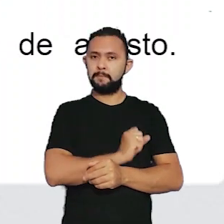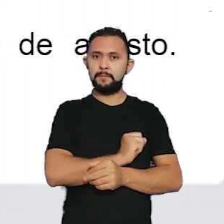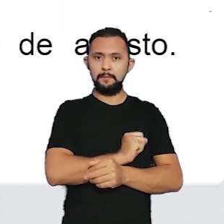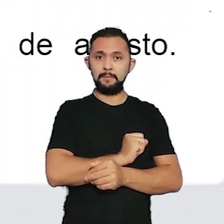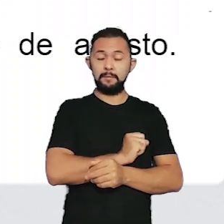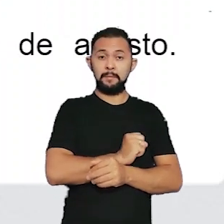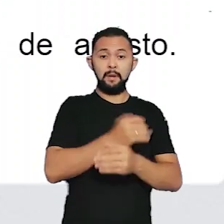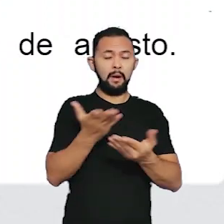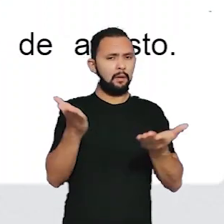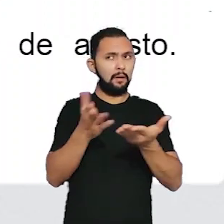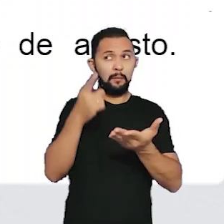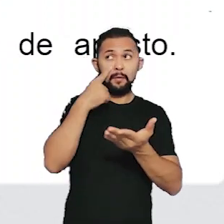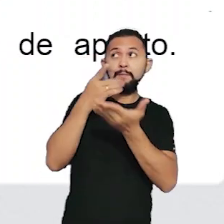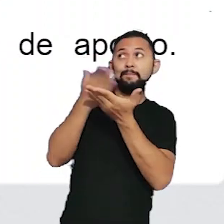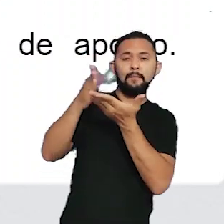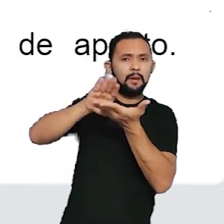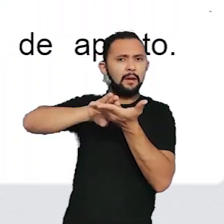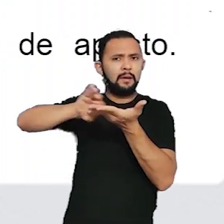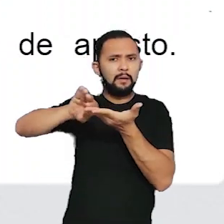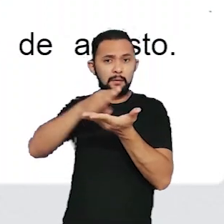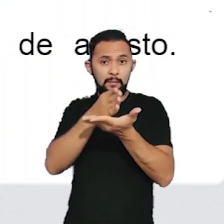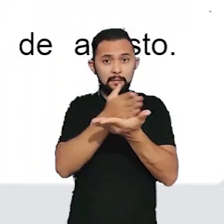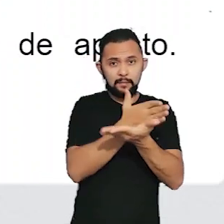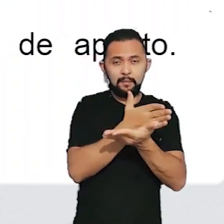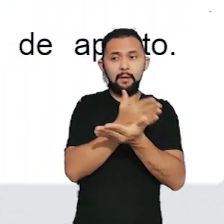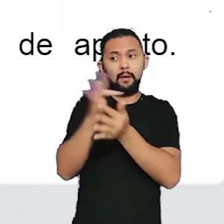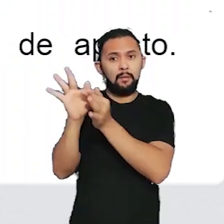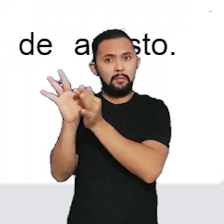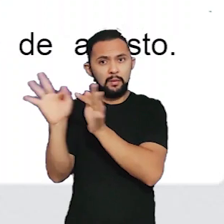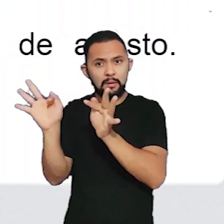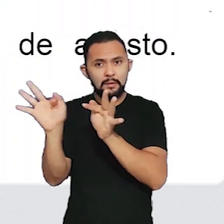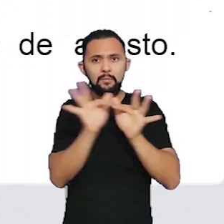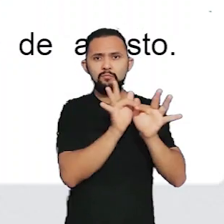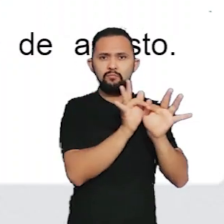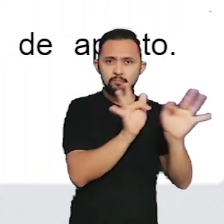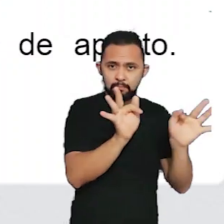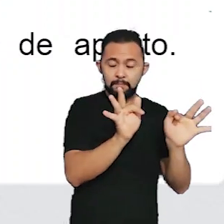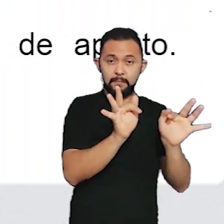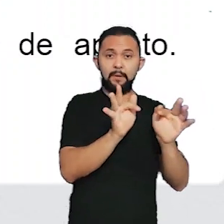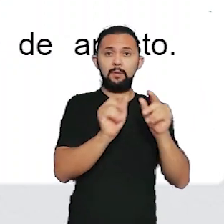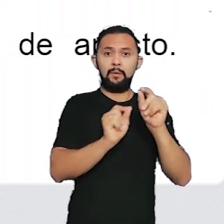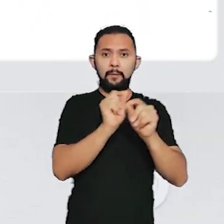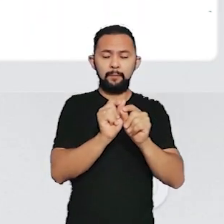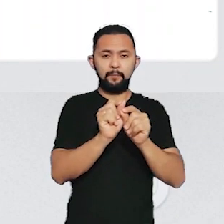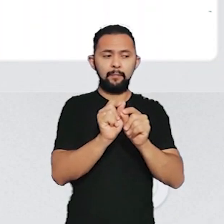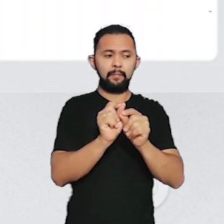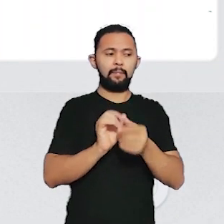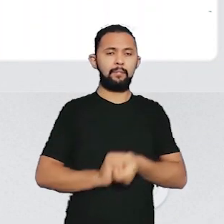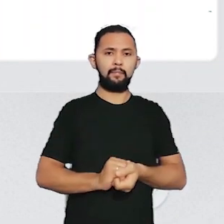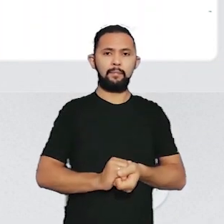do período, tenho recordo-me e a segunda oração de que tu me